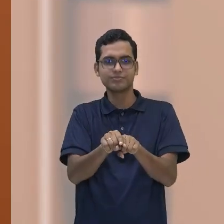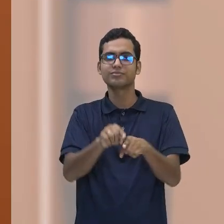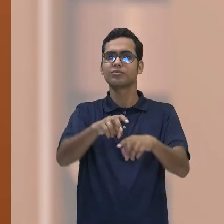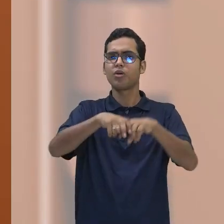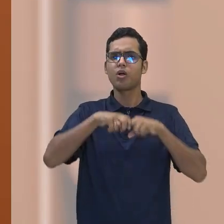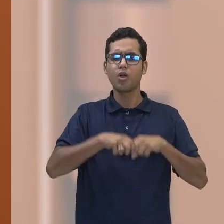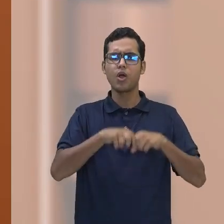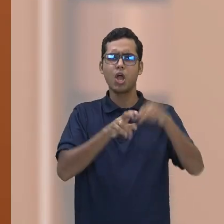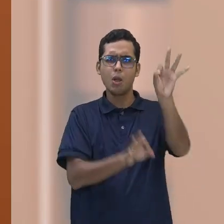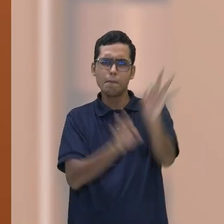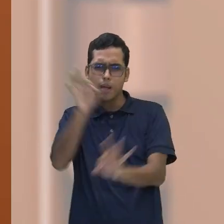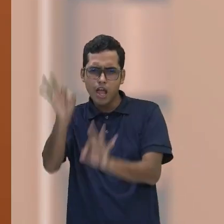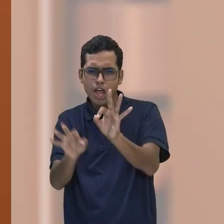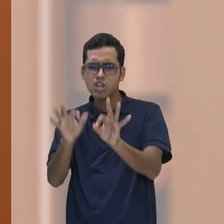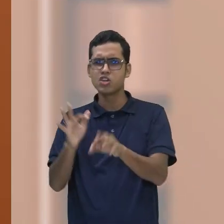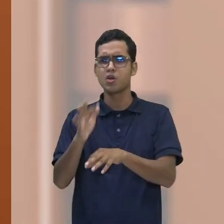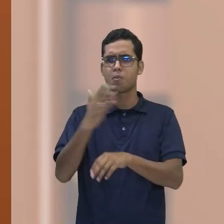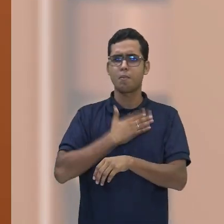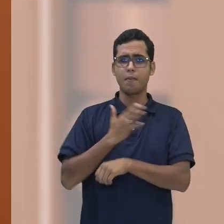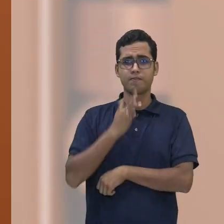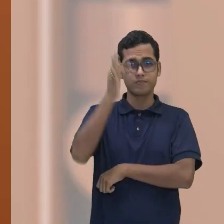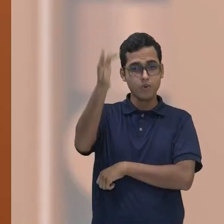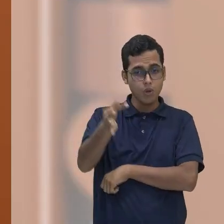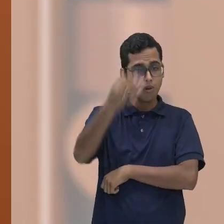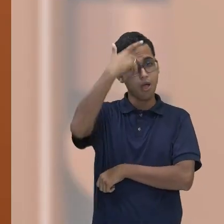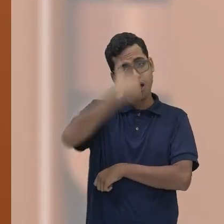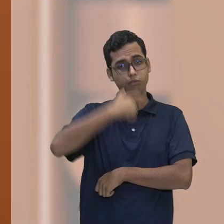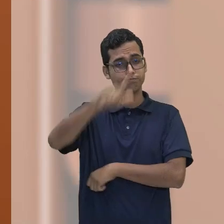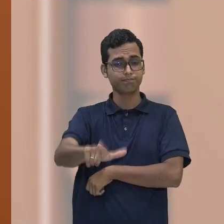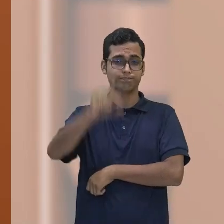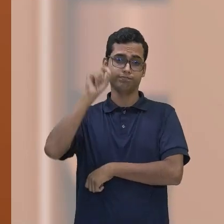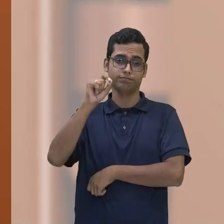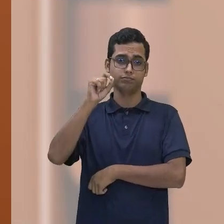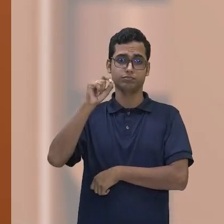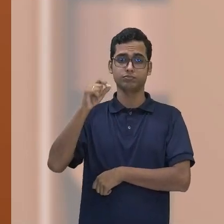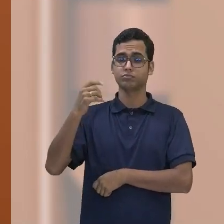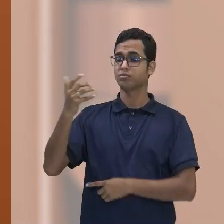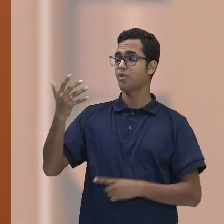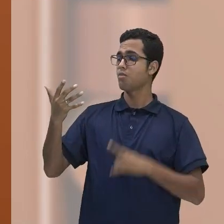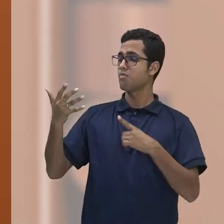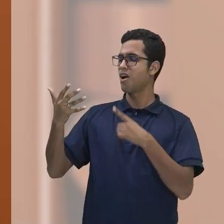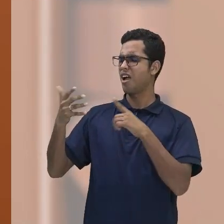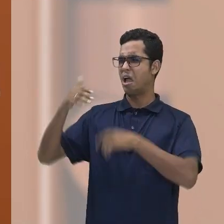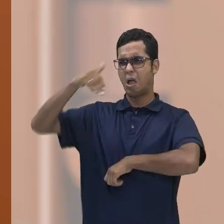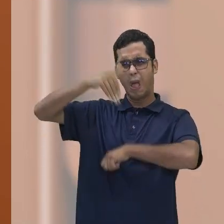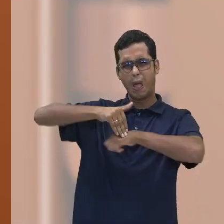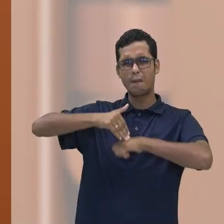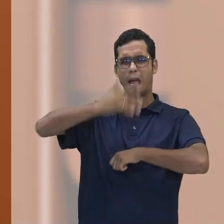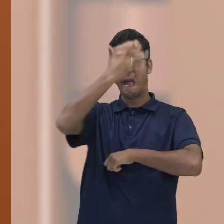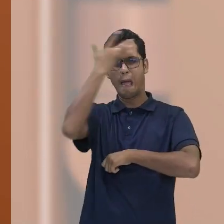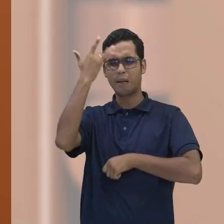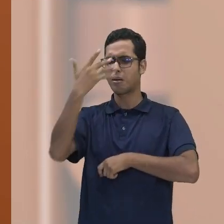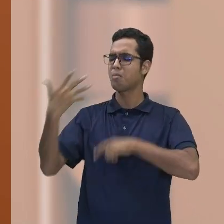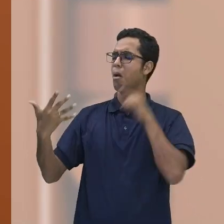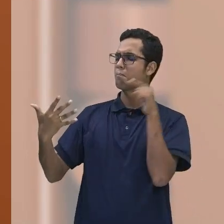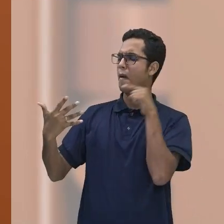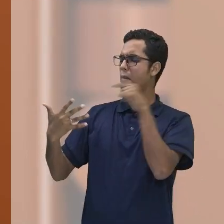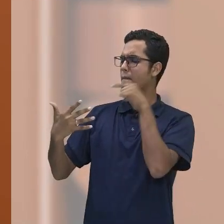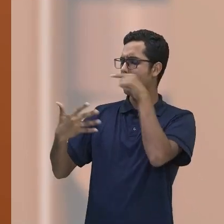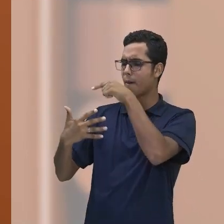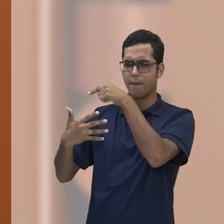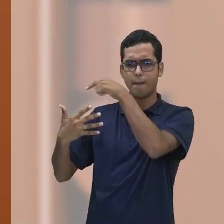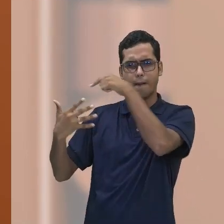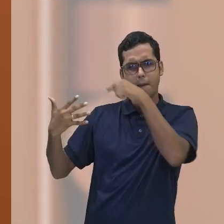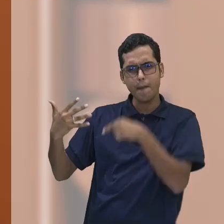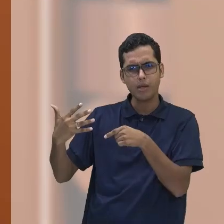Então não adianta eu culpar A, B, C ou D, papai, mamãe, vovô, vovó, o cachorro lá de casa, né?